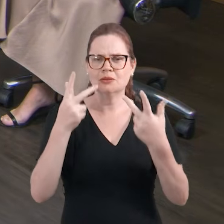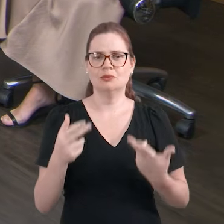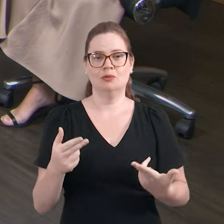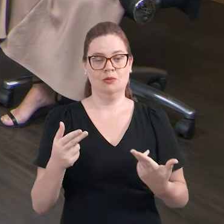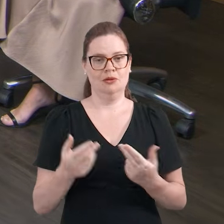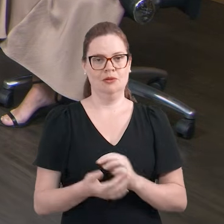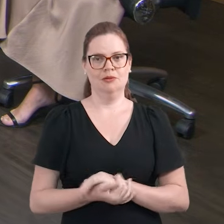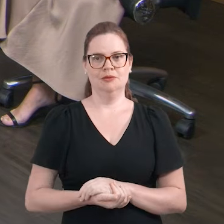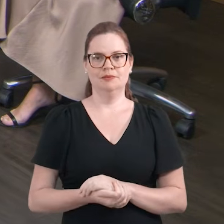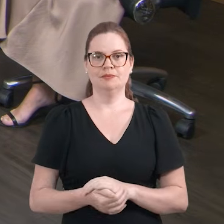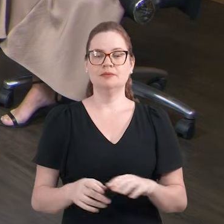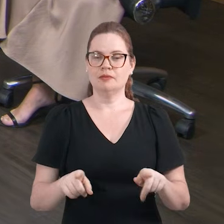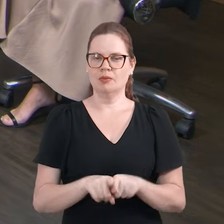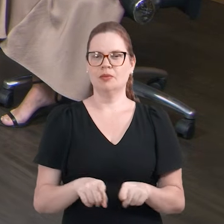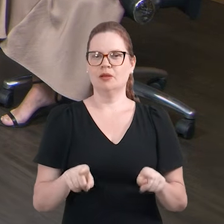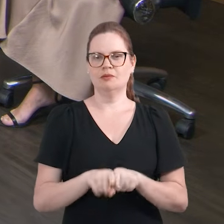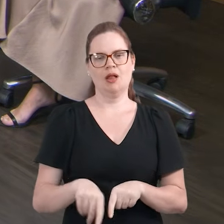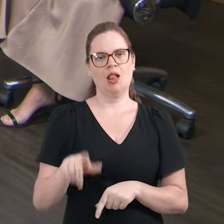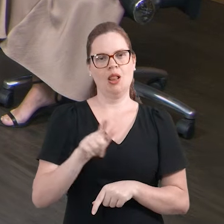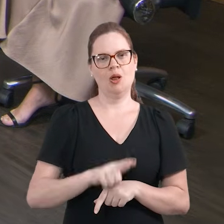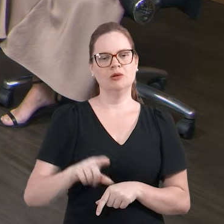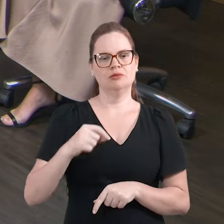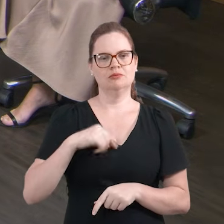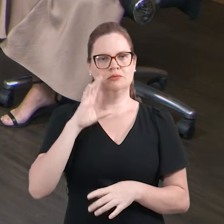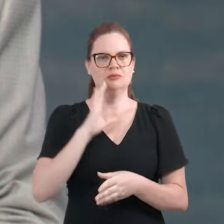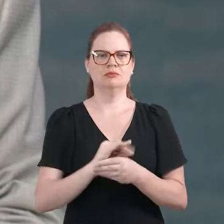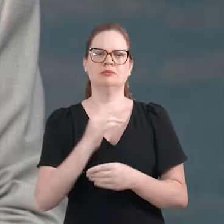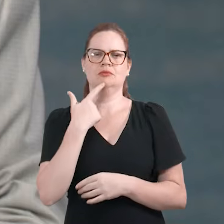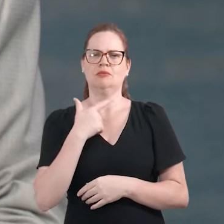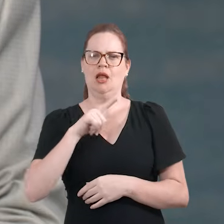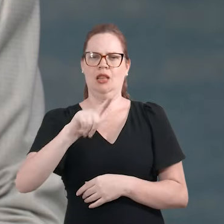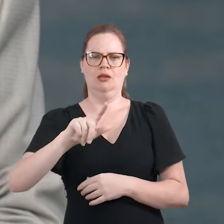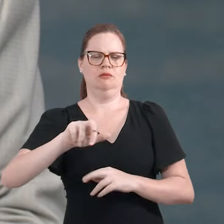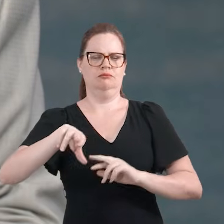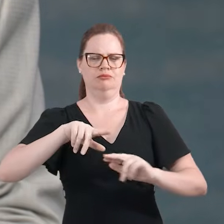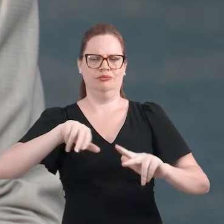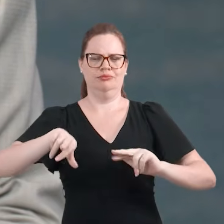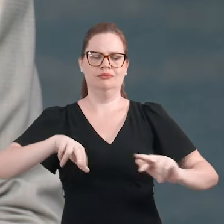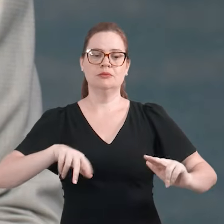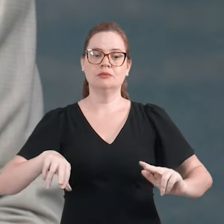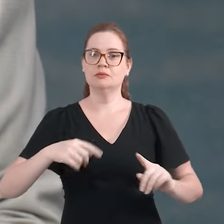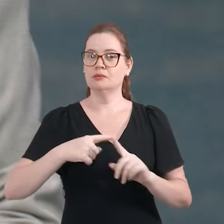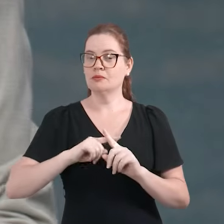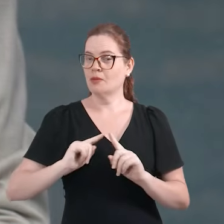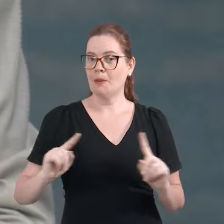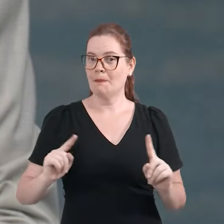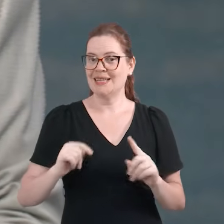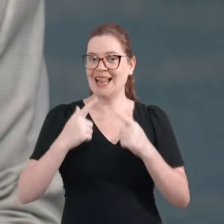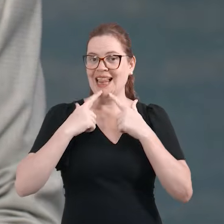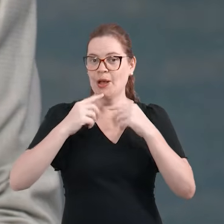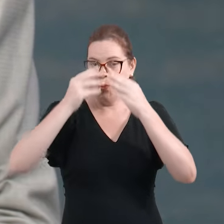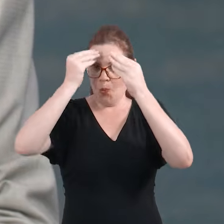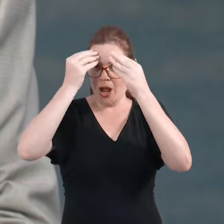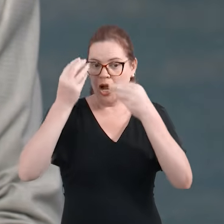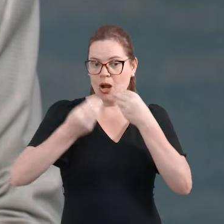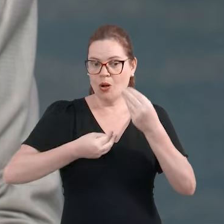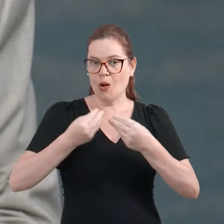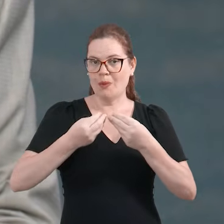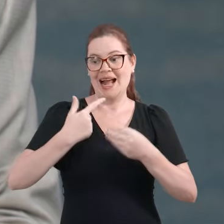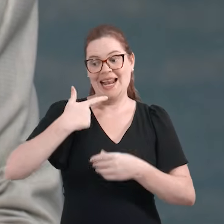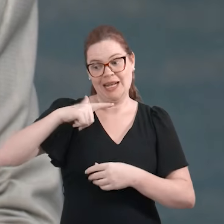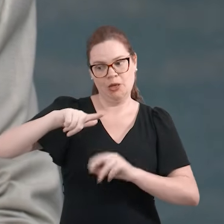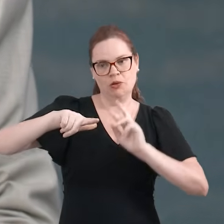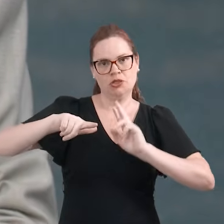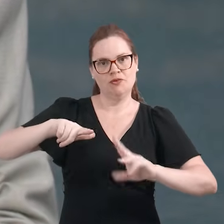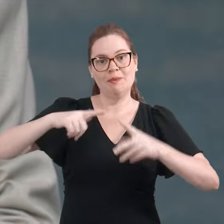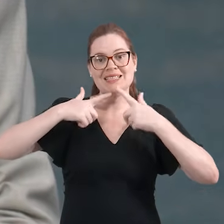mesma. Obviamente com a diferença de idiomas que são falados, mas a linguagem é a mesma. A língua é